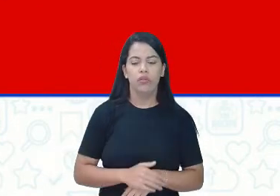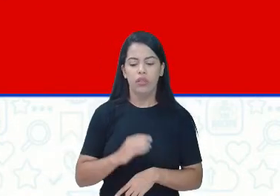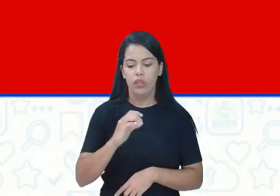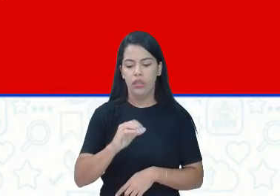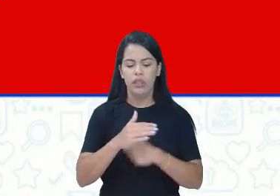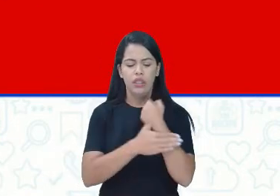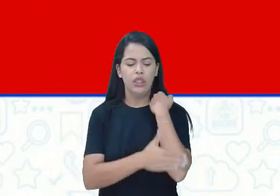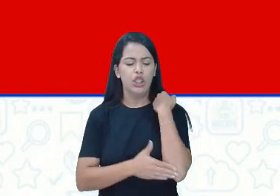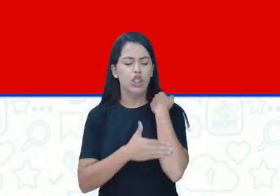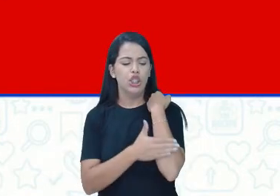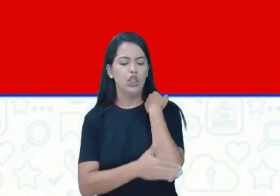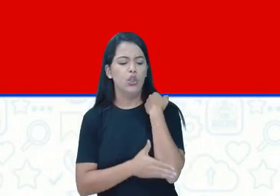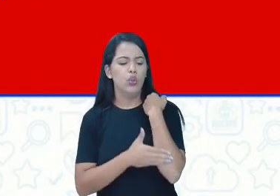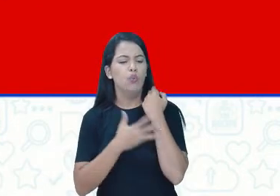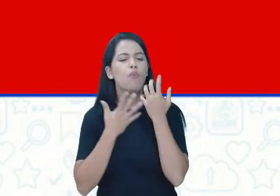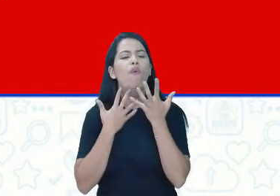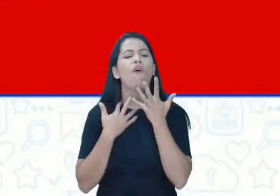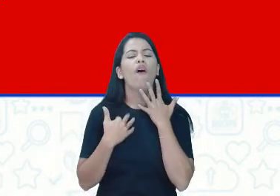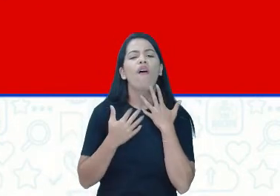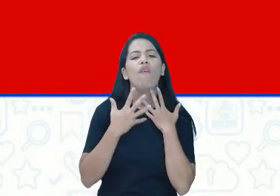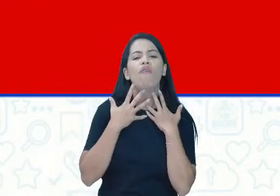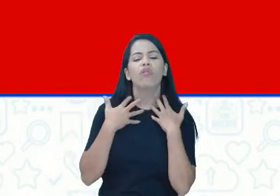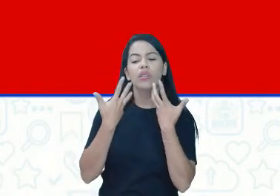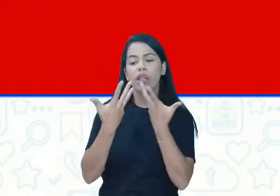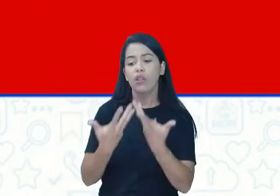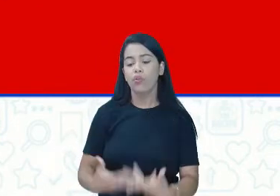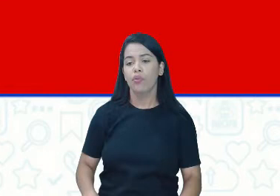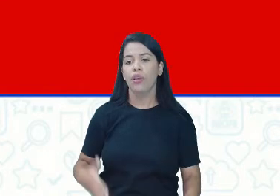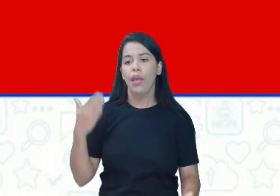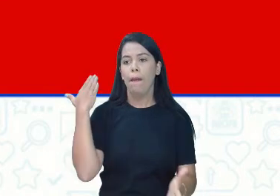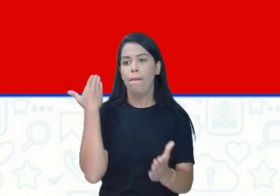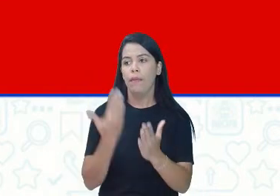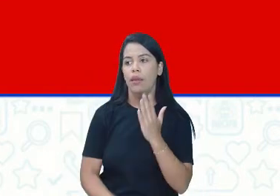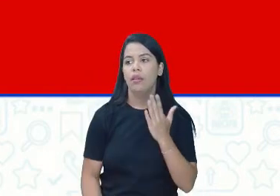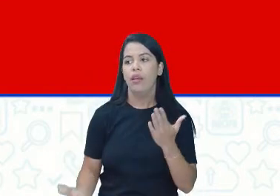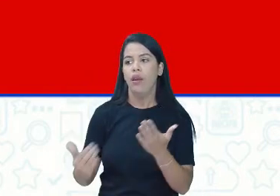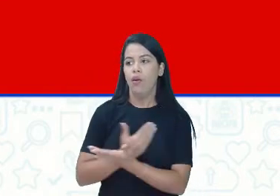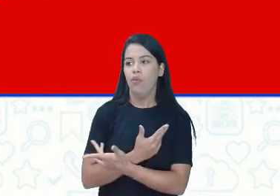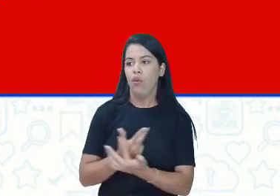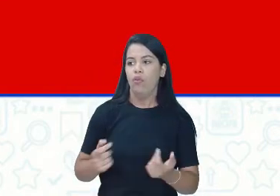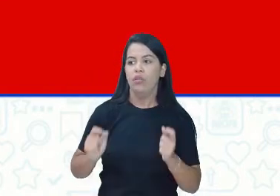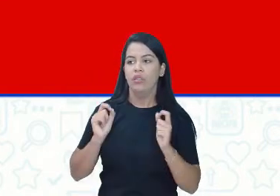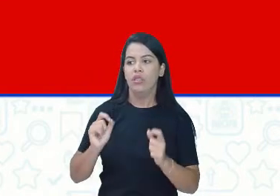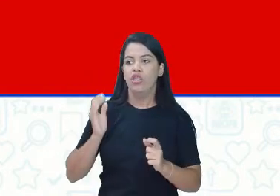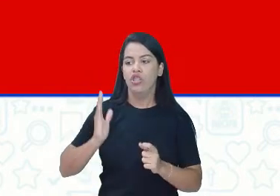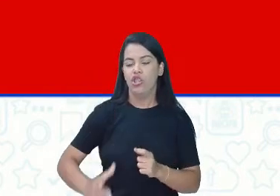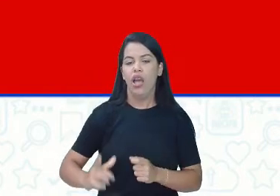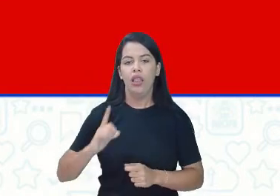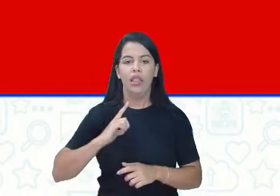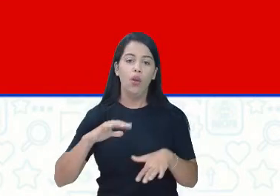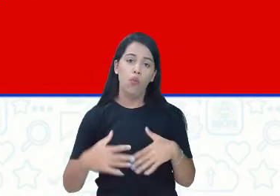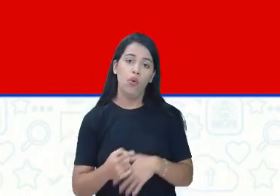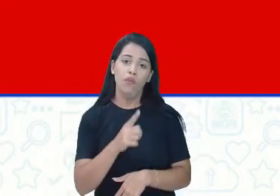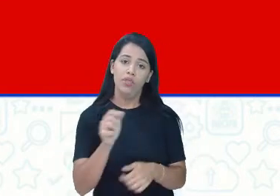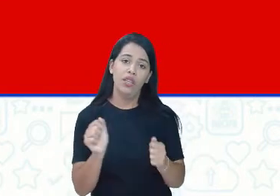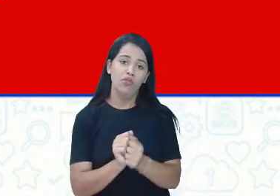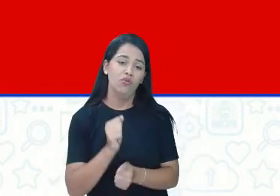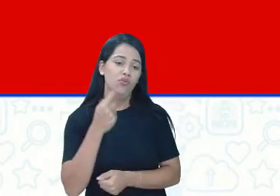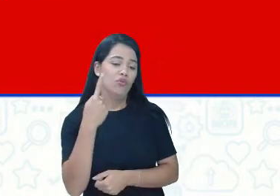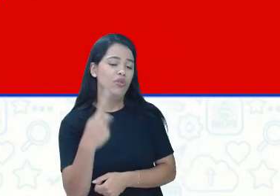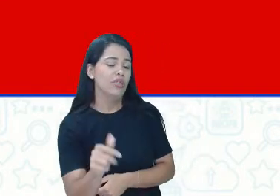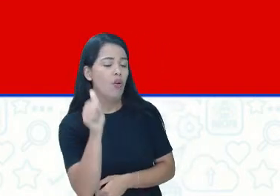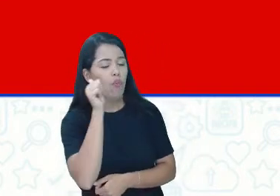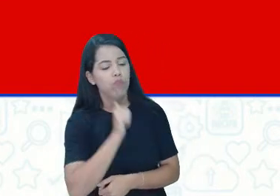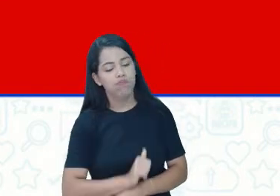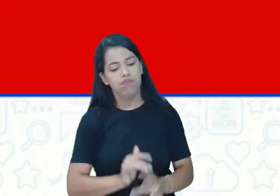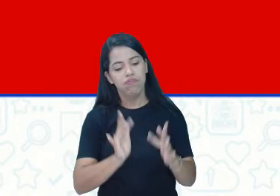é o desejo obsessivo de não perder algo que já se possui. Então, quando você tá aí com seu namorado, com a sua namorada,